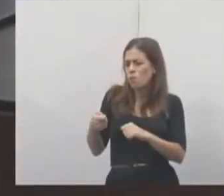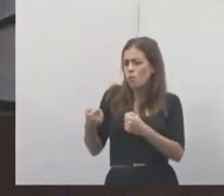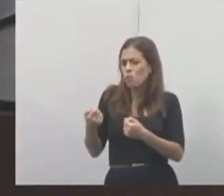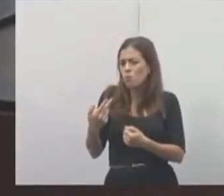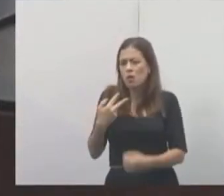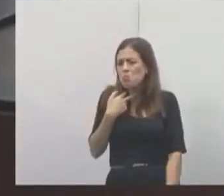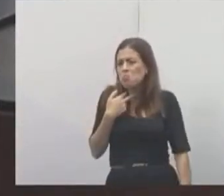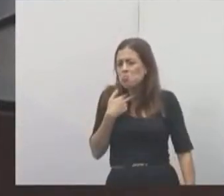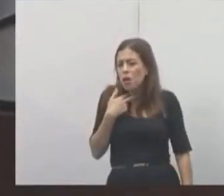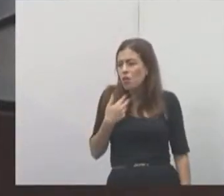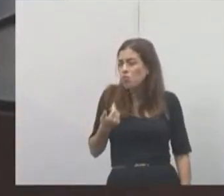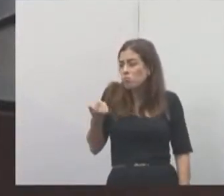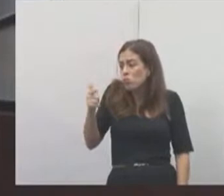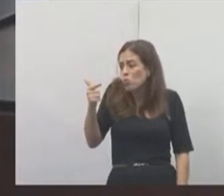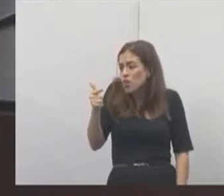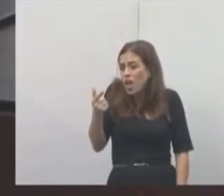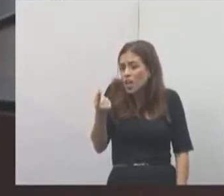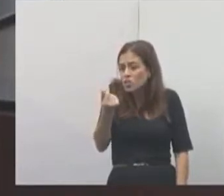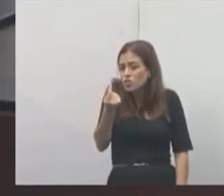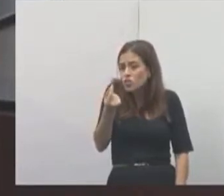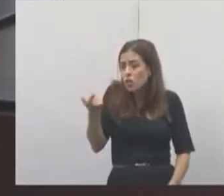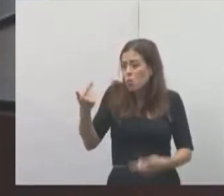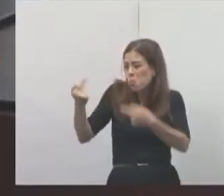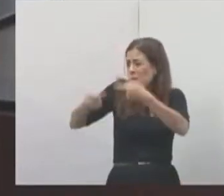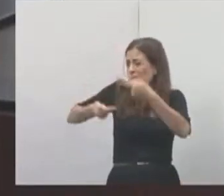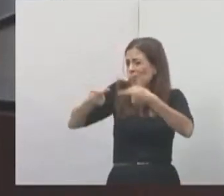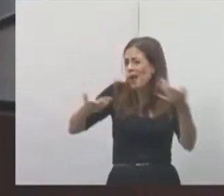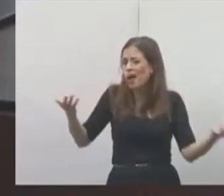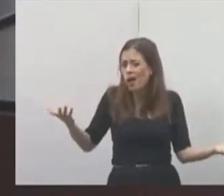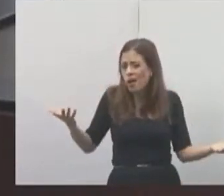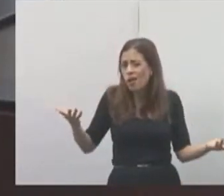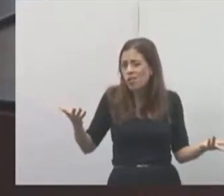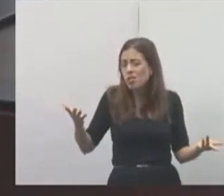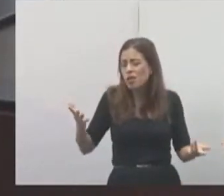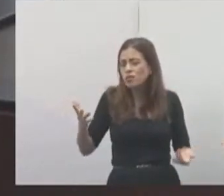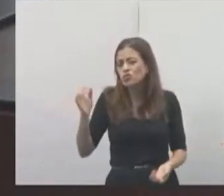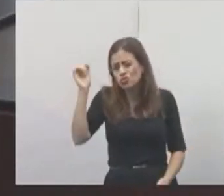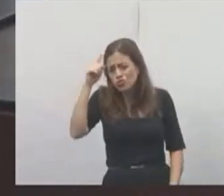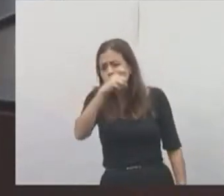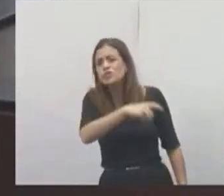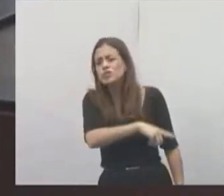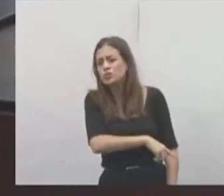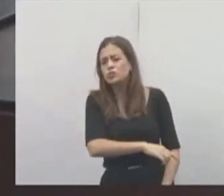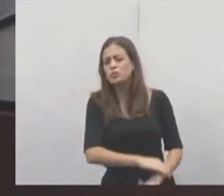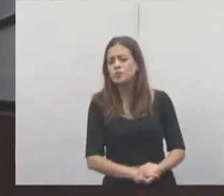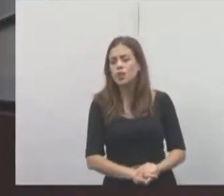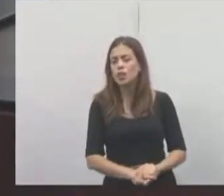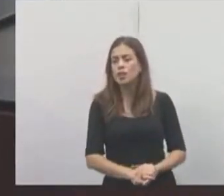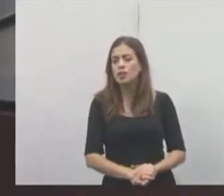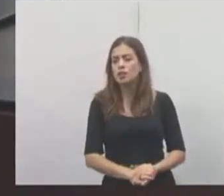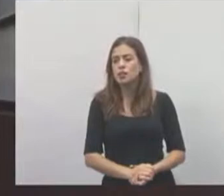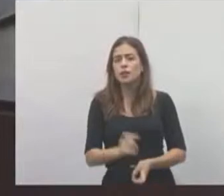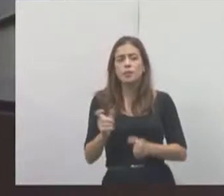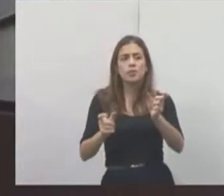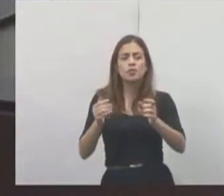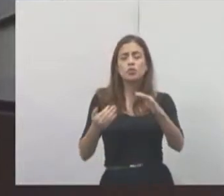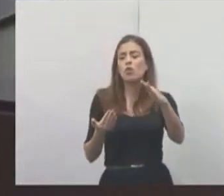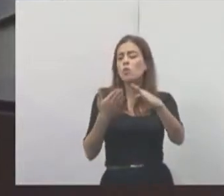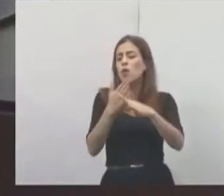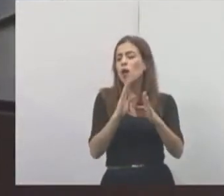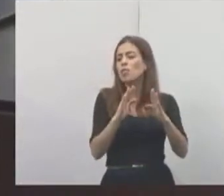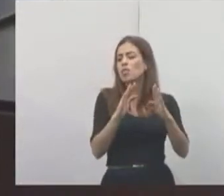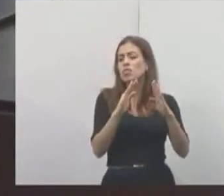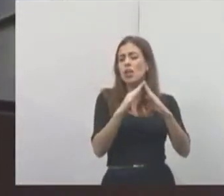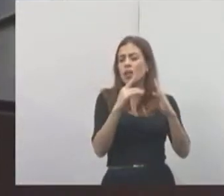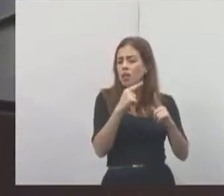essas pessoas. Está uma situação muito indelicada. Muitos que vão até a igreja, muitos